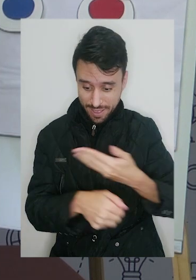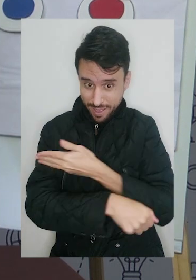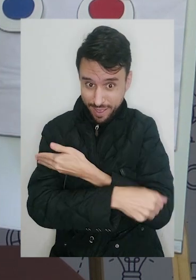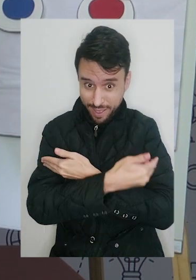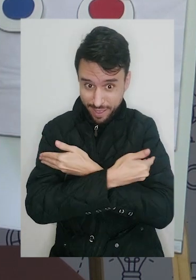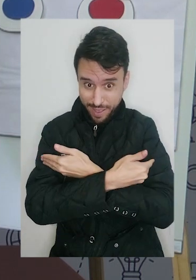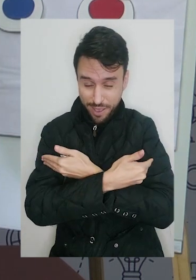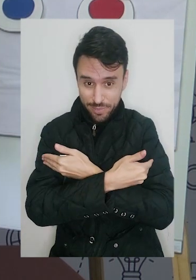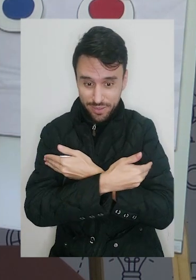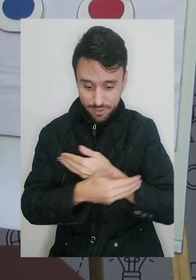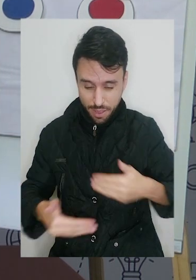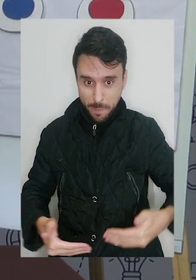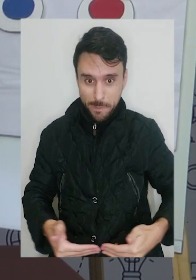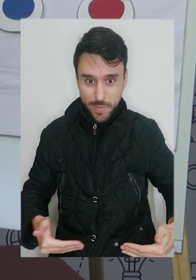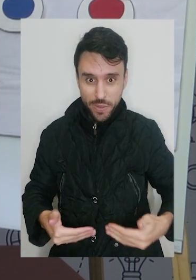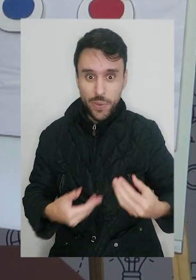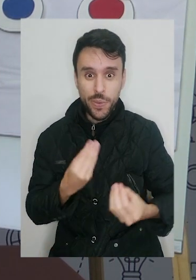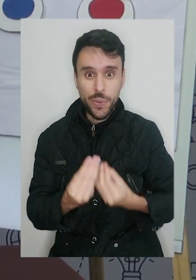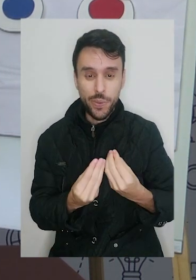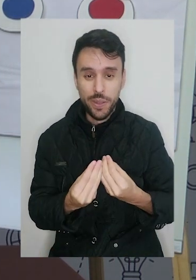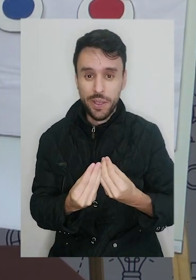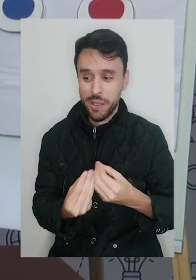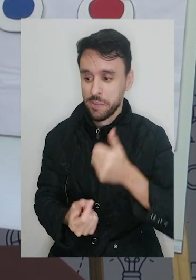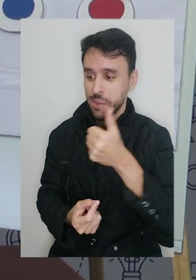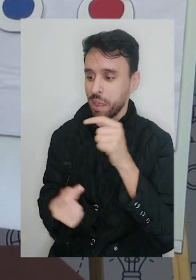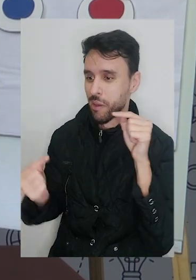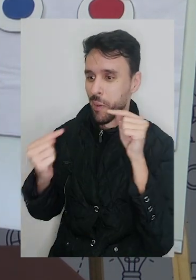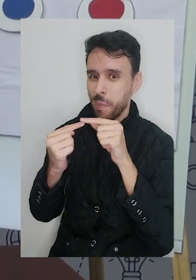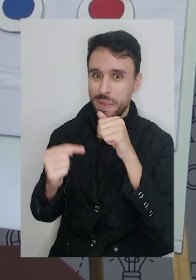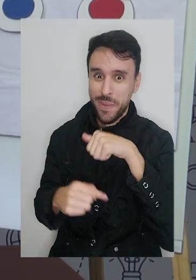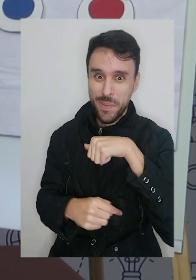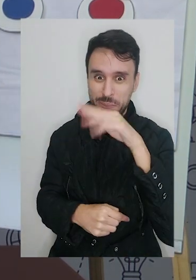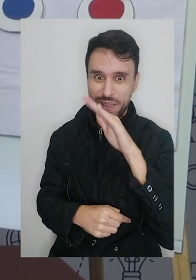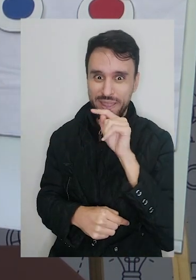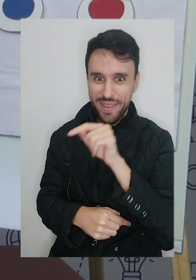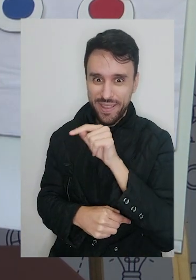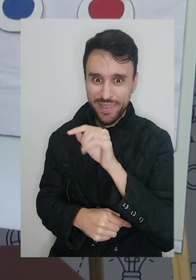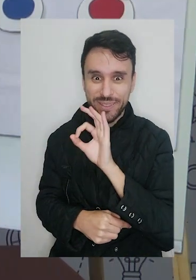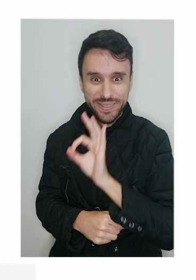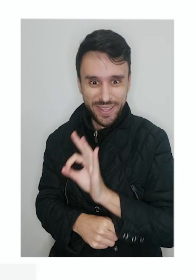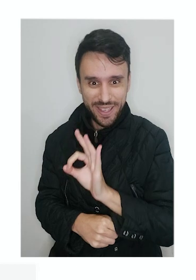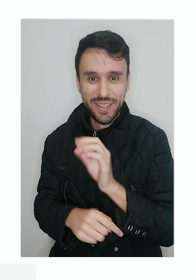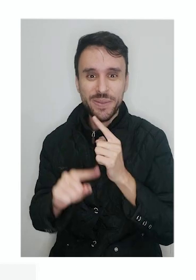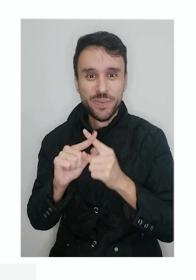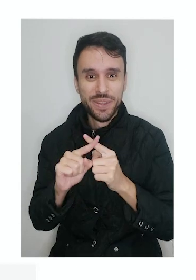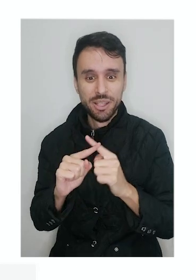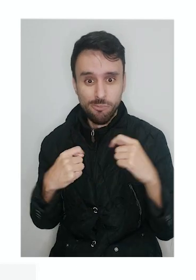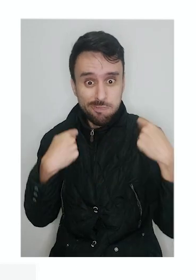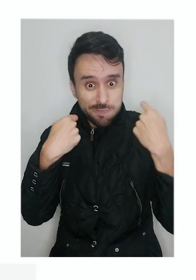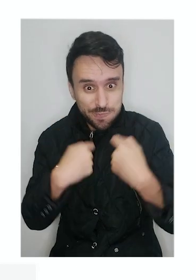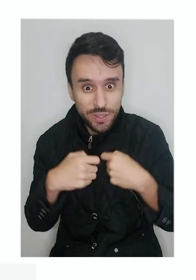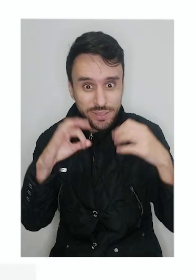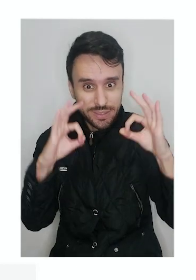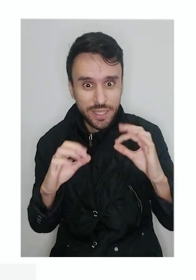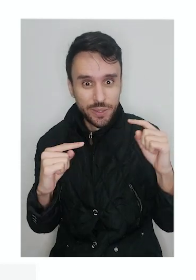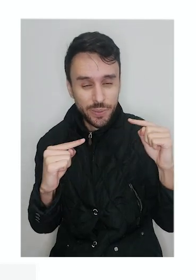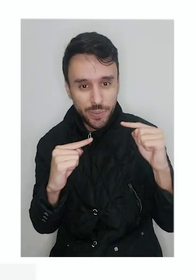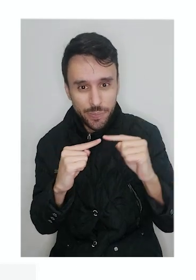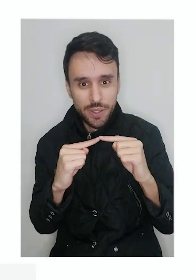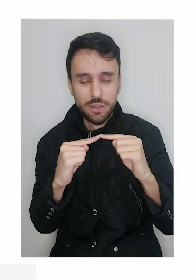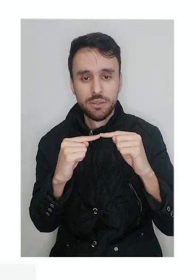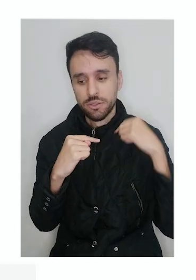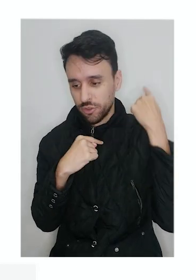vestido para o frio? O primeiro estudante, né? Esse aqui, porque olha como ele está bem agasalhado, touca,